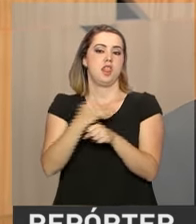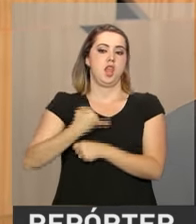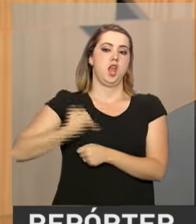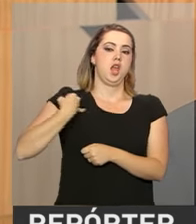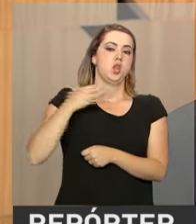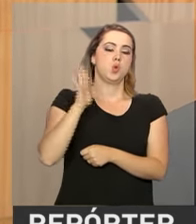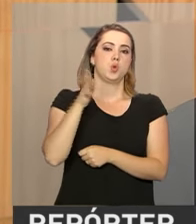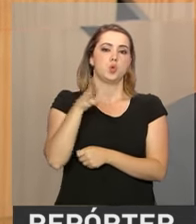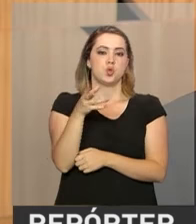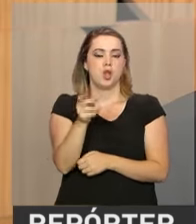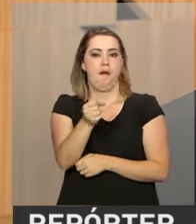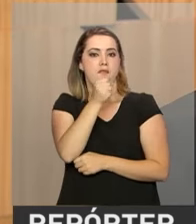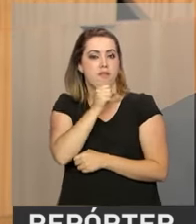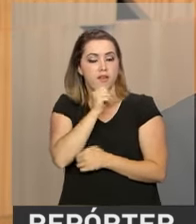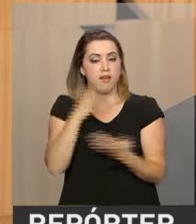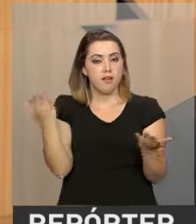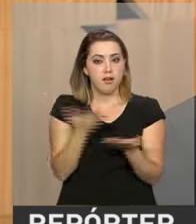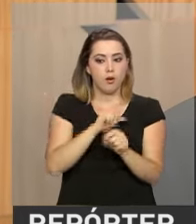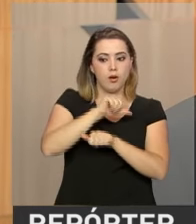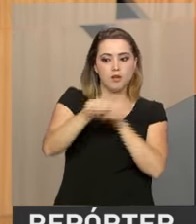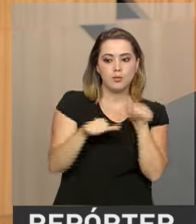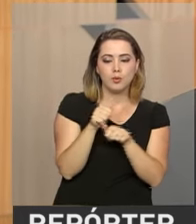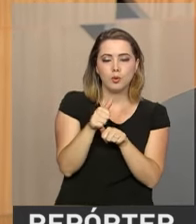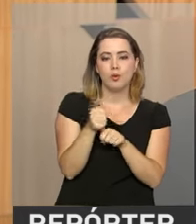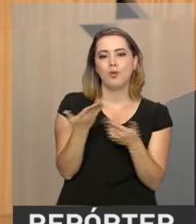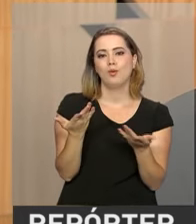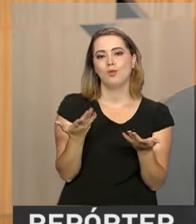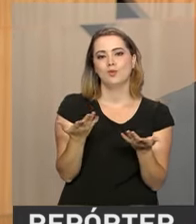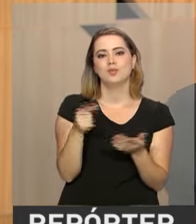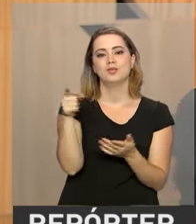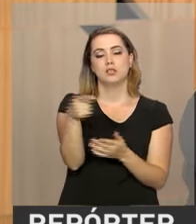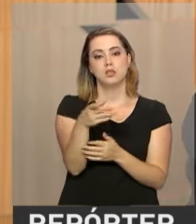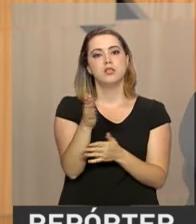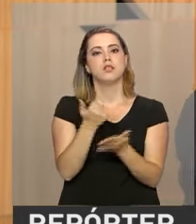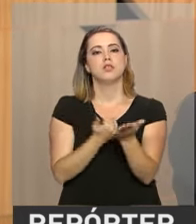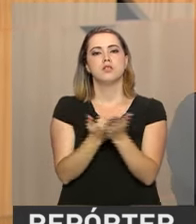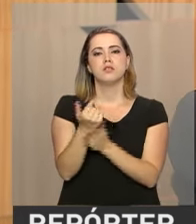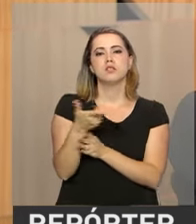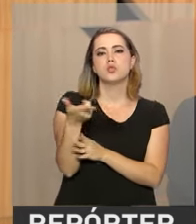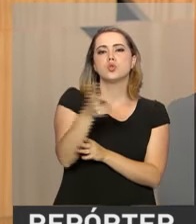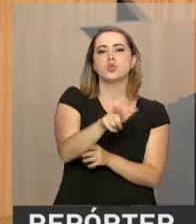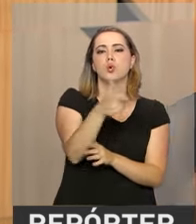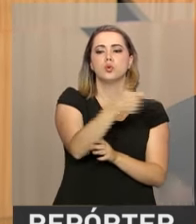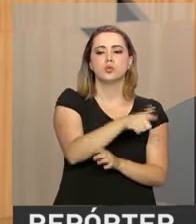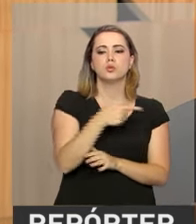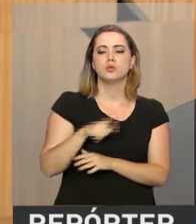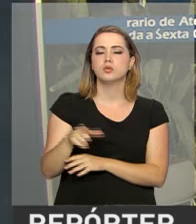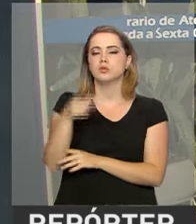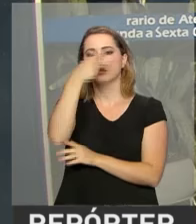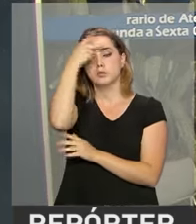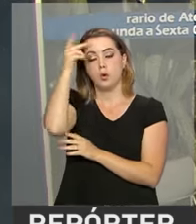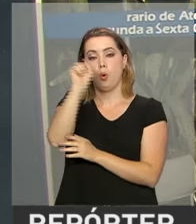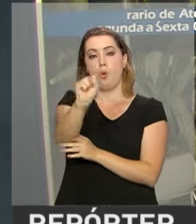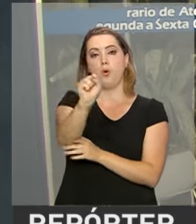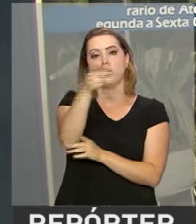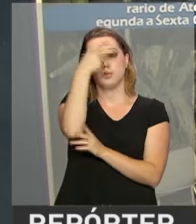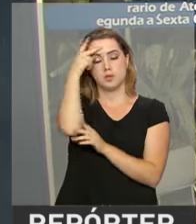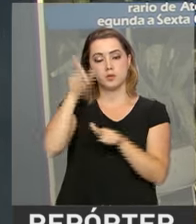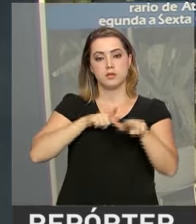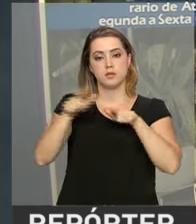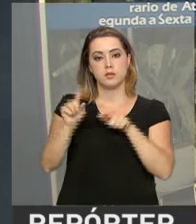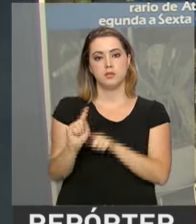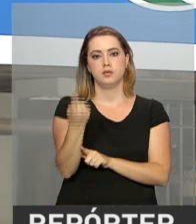estavam se aposentando então quando o sistema começou você tinha oito trabalhadores ativos para um aposentado essas mudanças